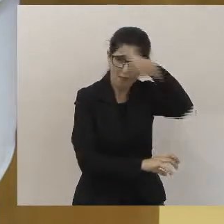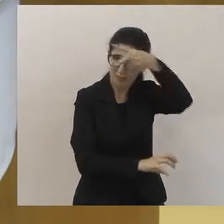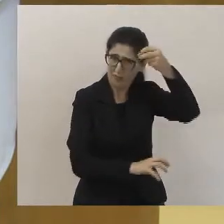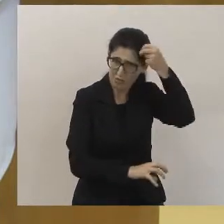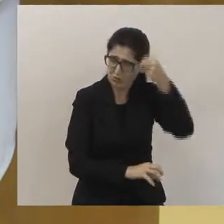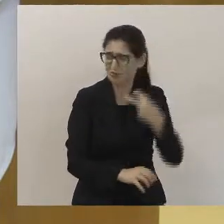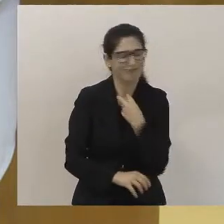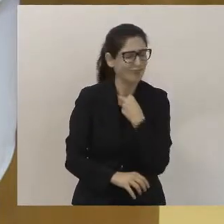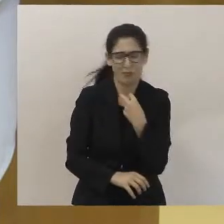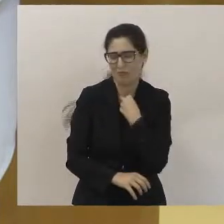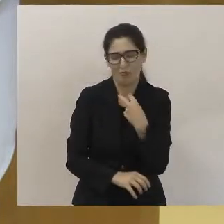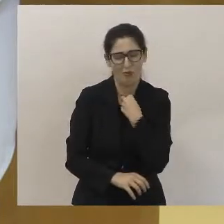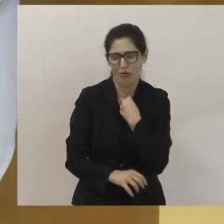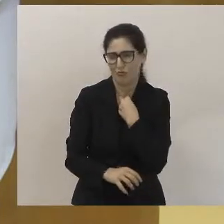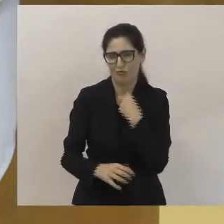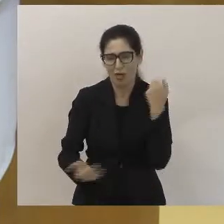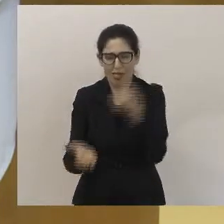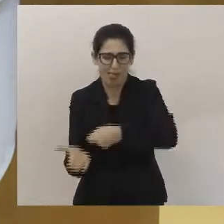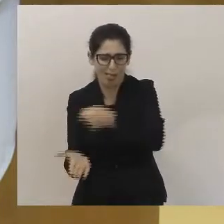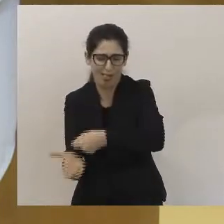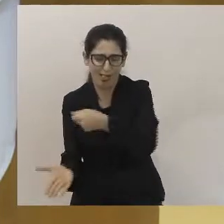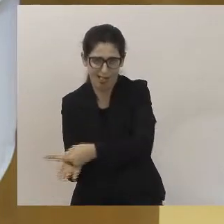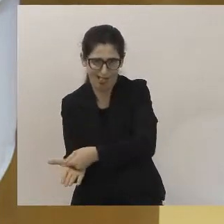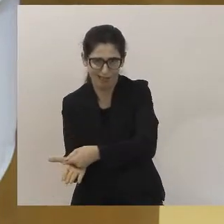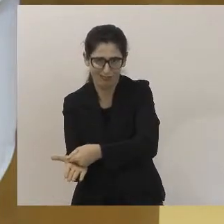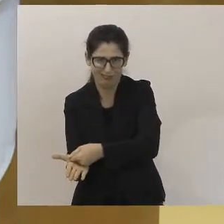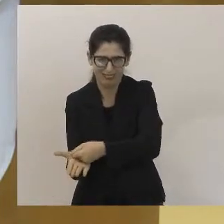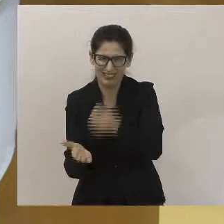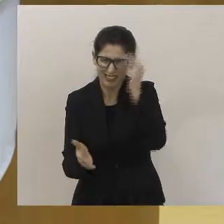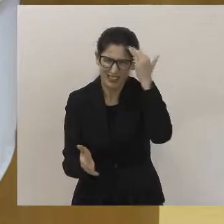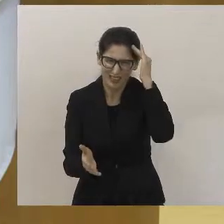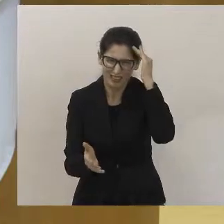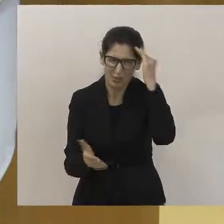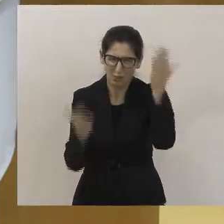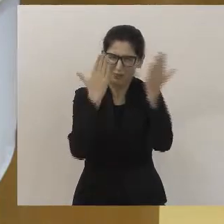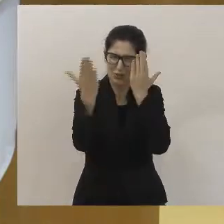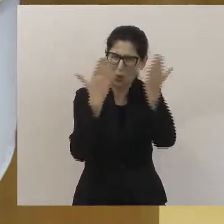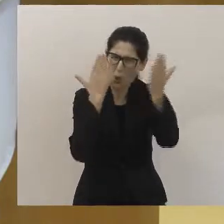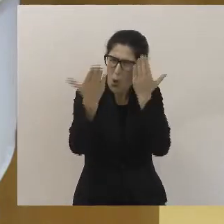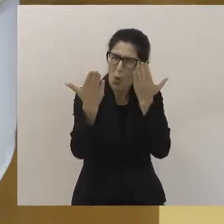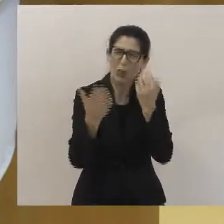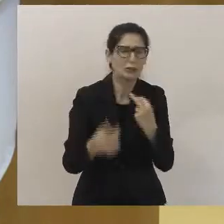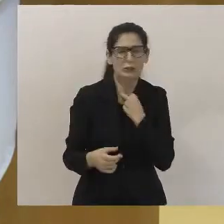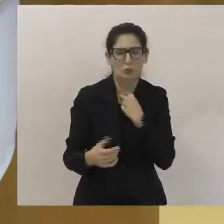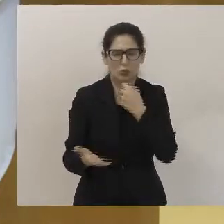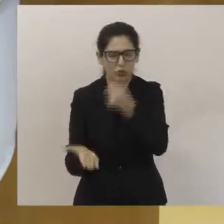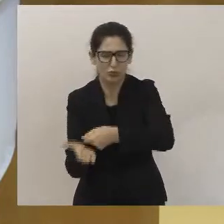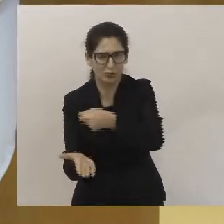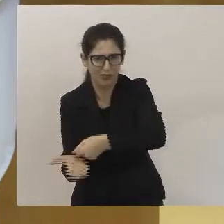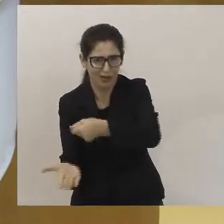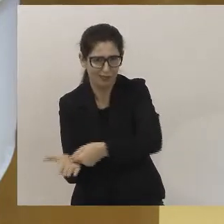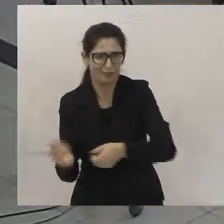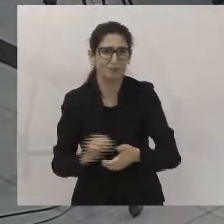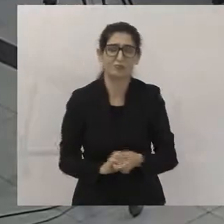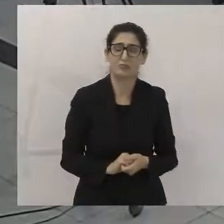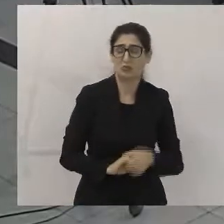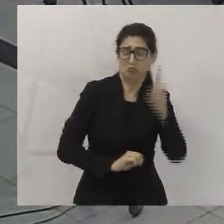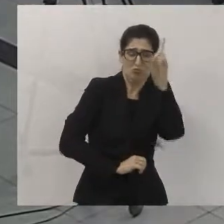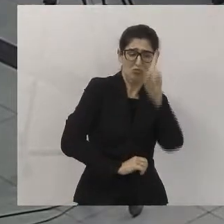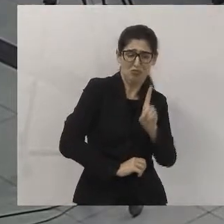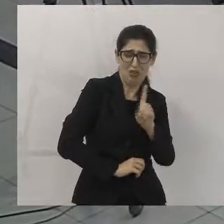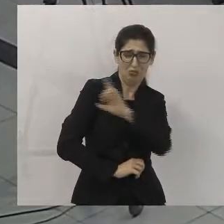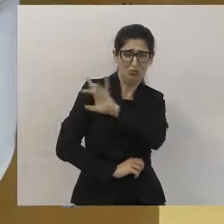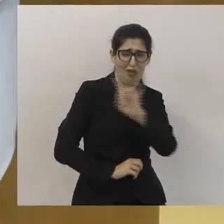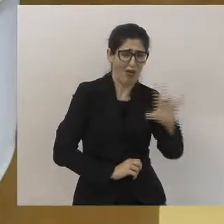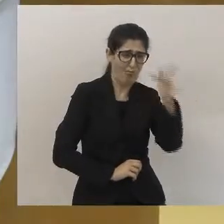então infelizmente a gente tem esse tipo de pessoas andando barro aí tomando suas cotim é o direito dele a lei permite